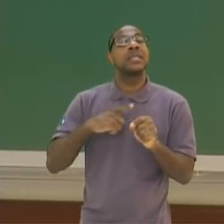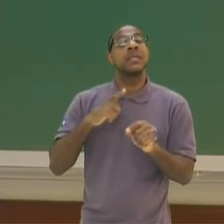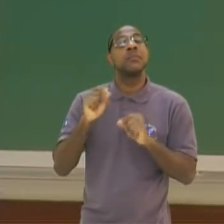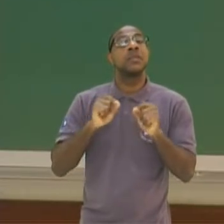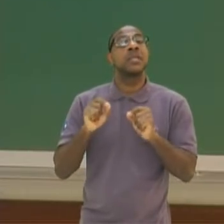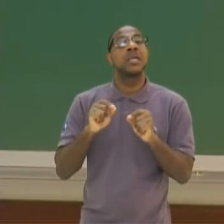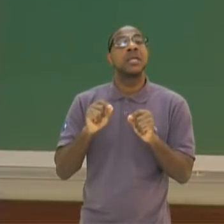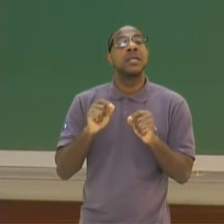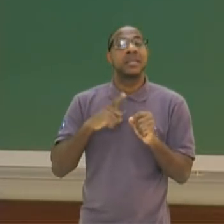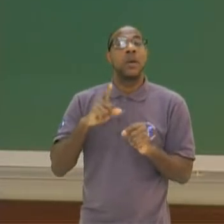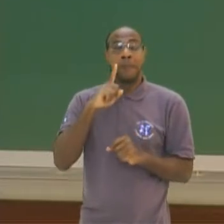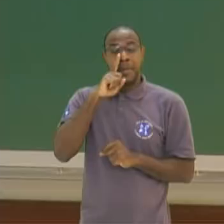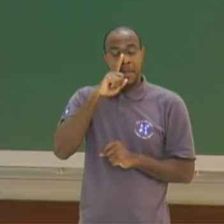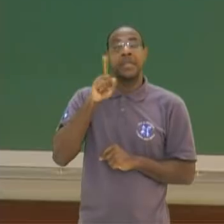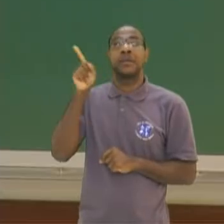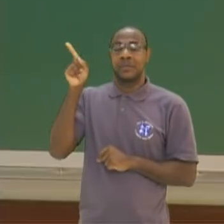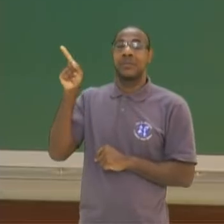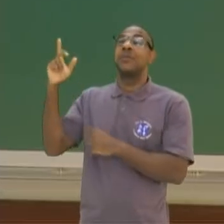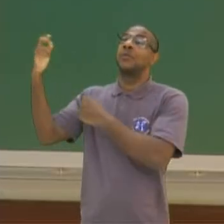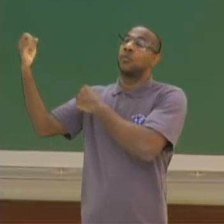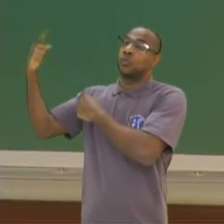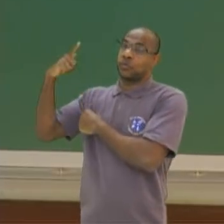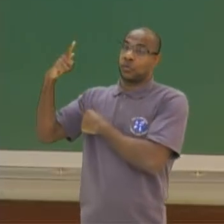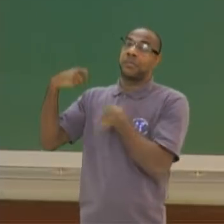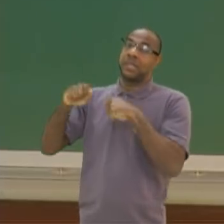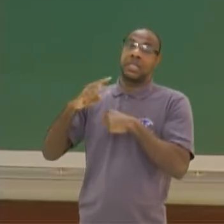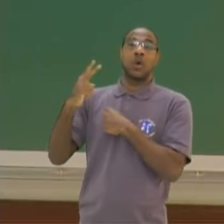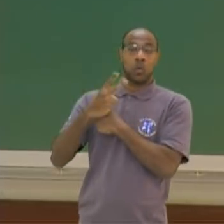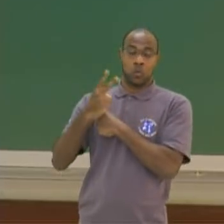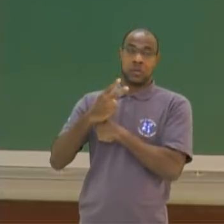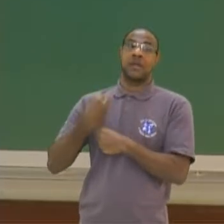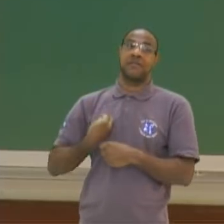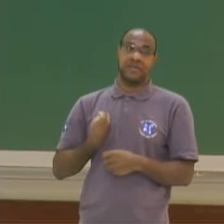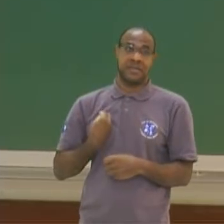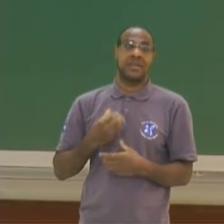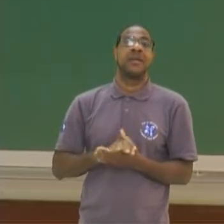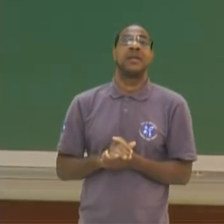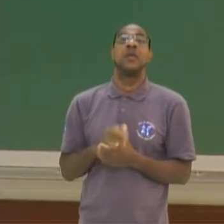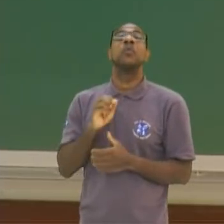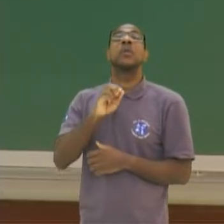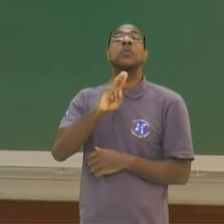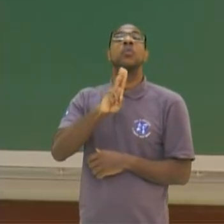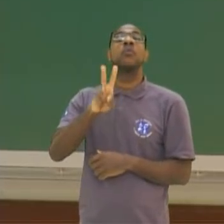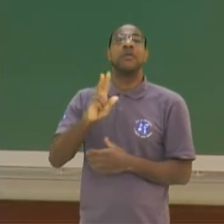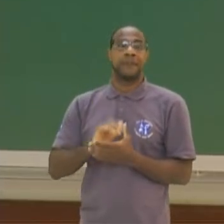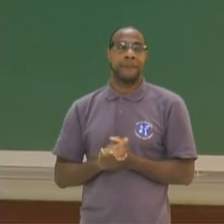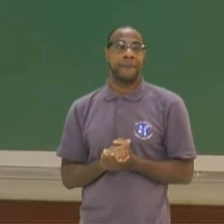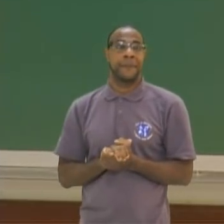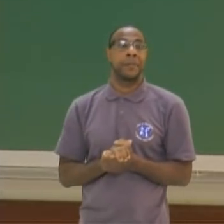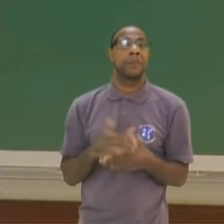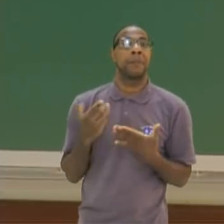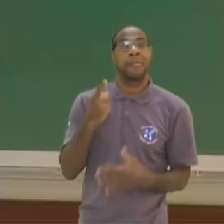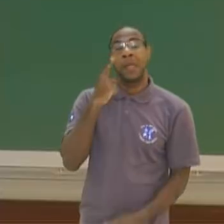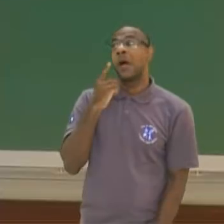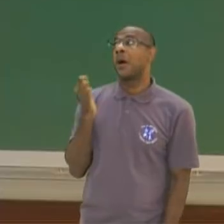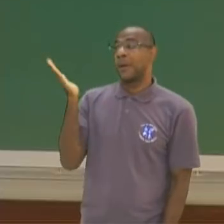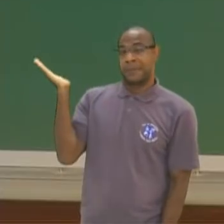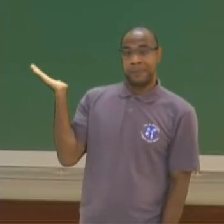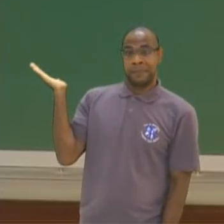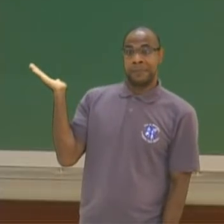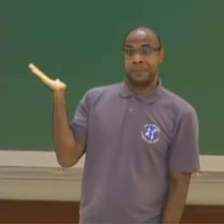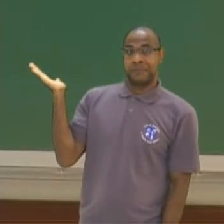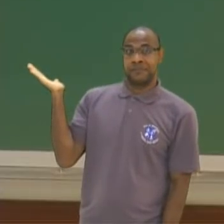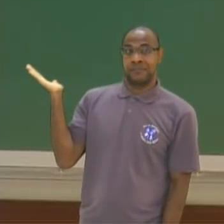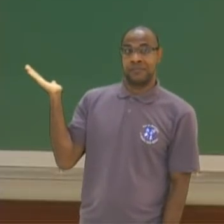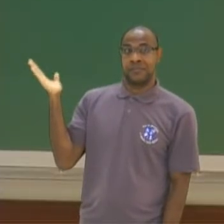um perigo no sol, por isso a gente tem que se cuidar dos raios ultravioleta. Olha que eu trago para vocês